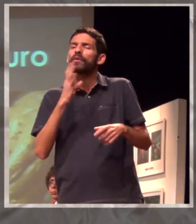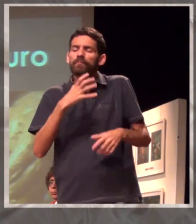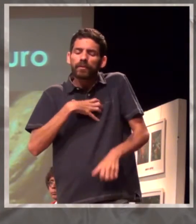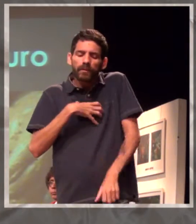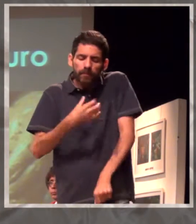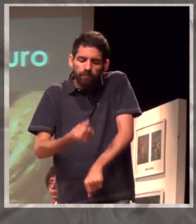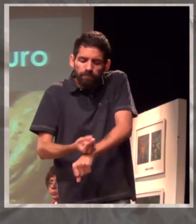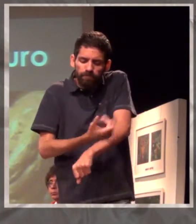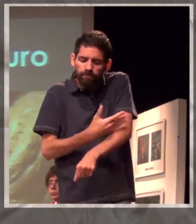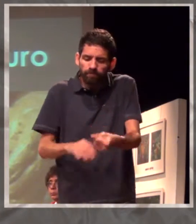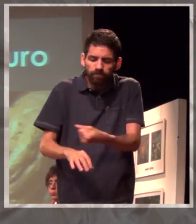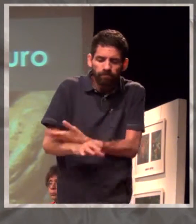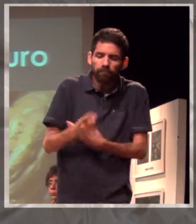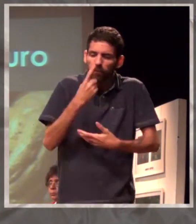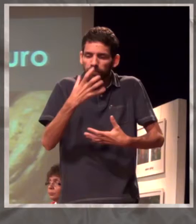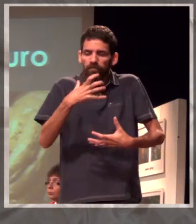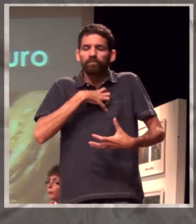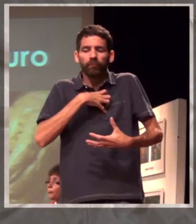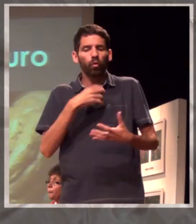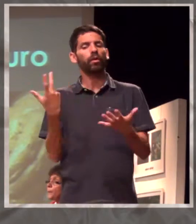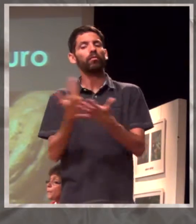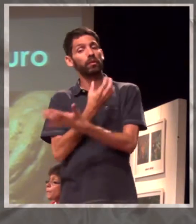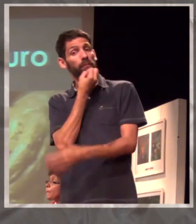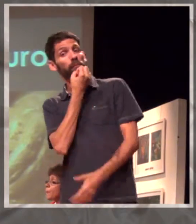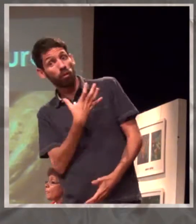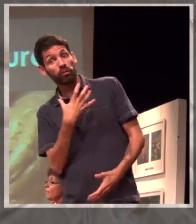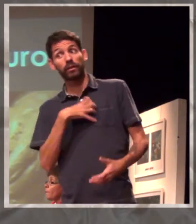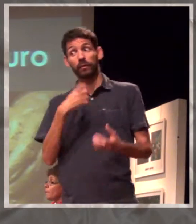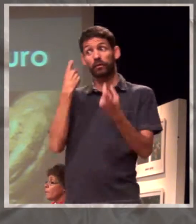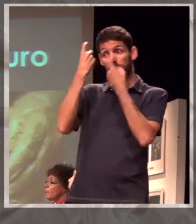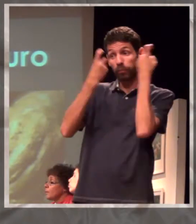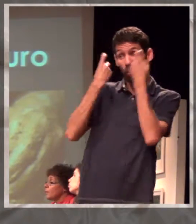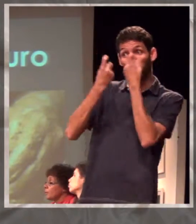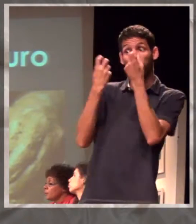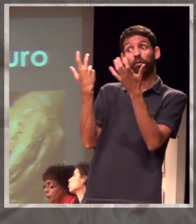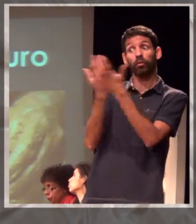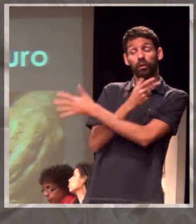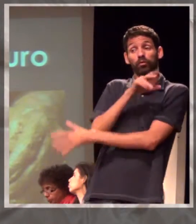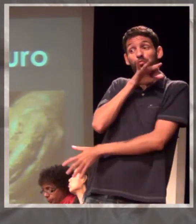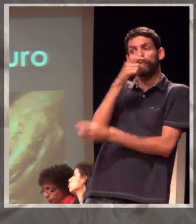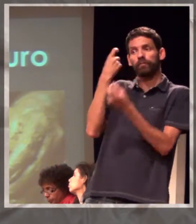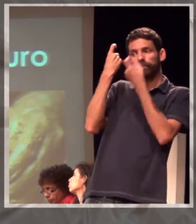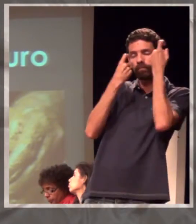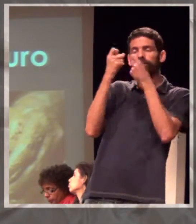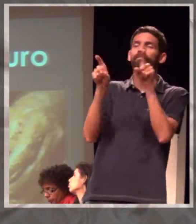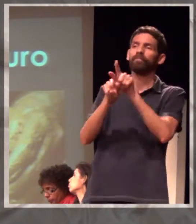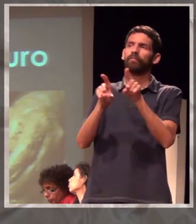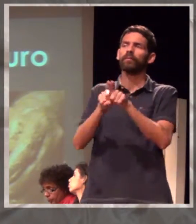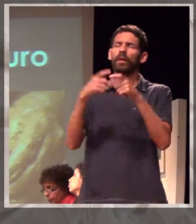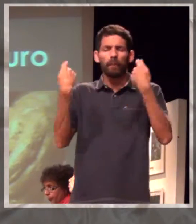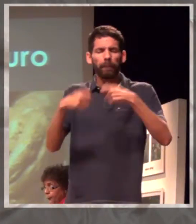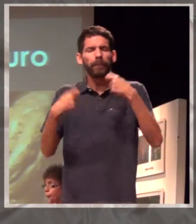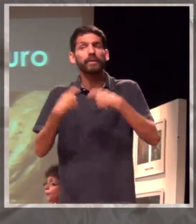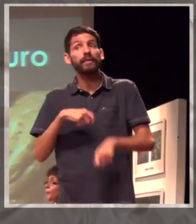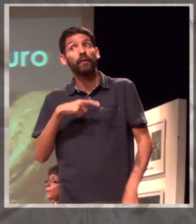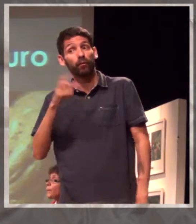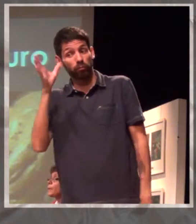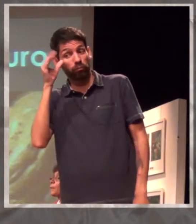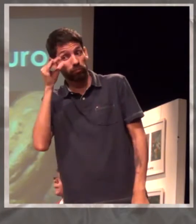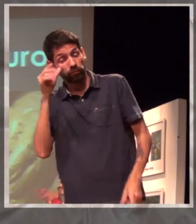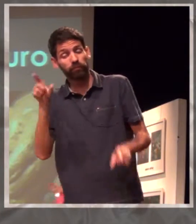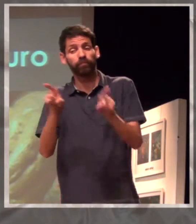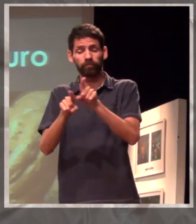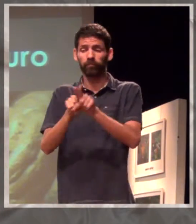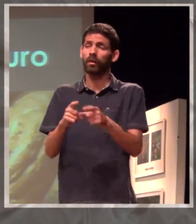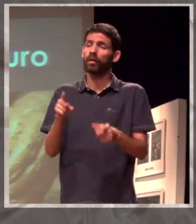sensível para se impactar pelas coisas boas e se preocupar pelas coisas que não estão boas. É preciso ter curiosidade,